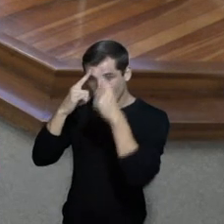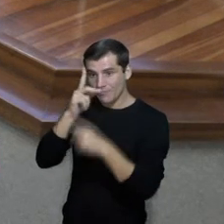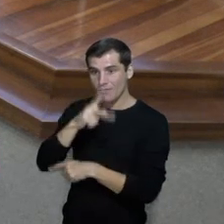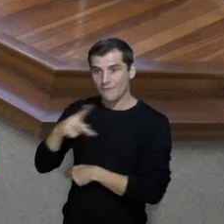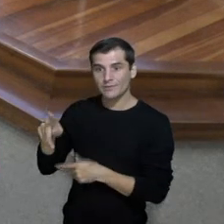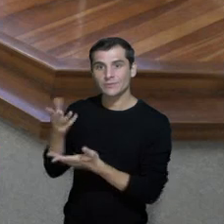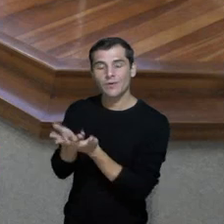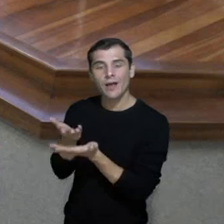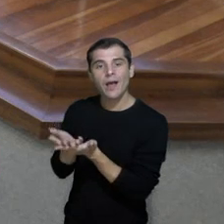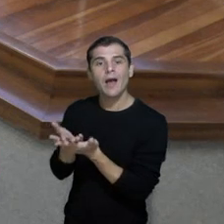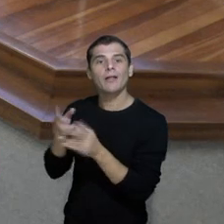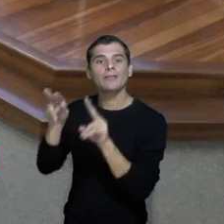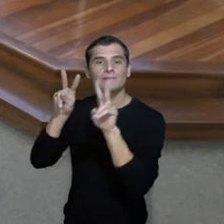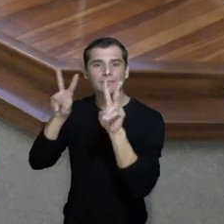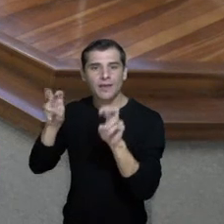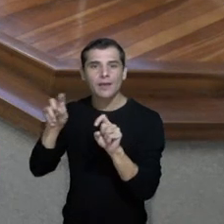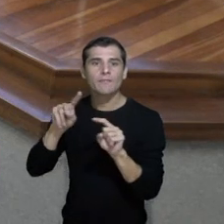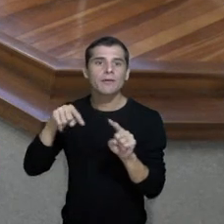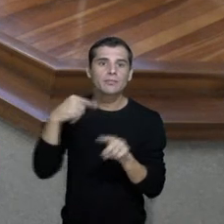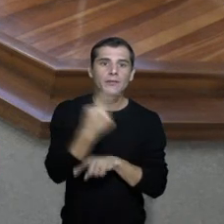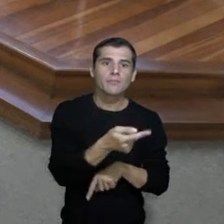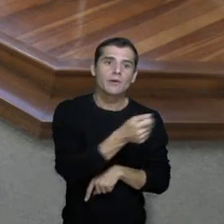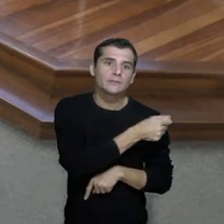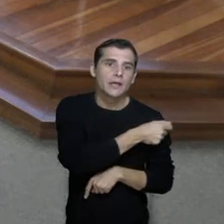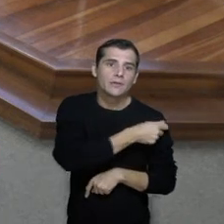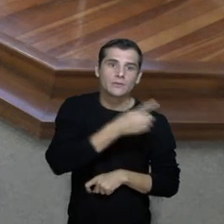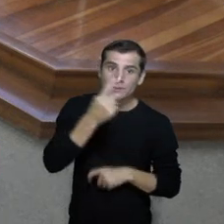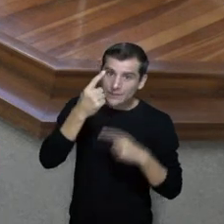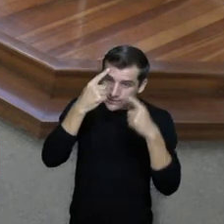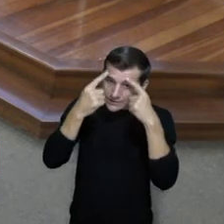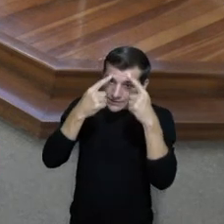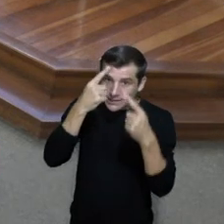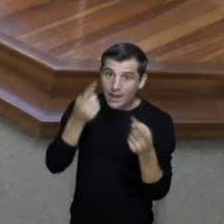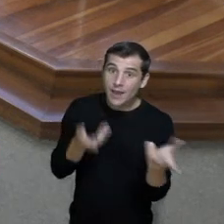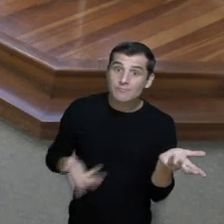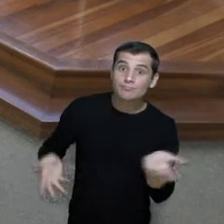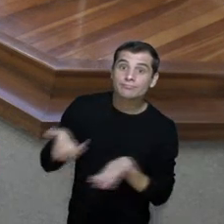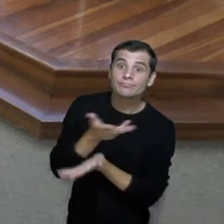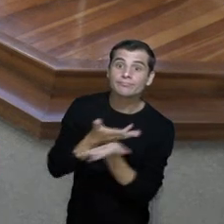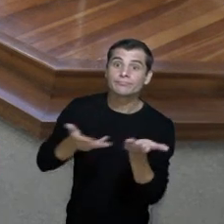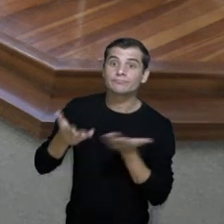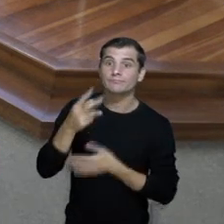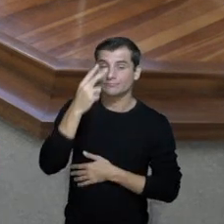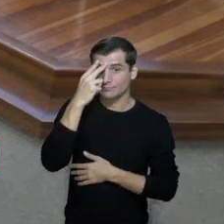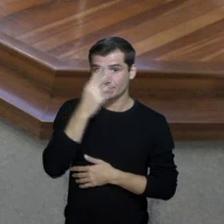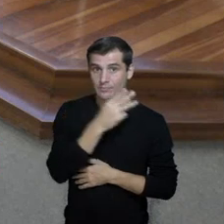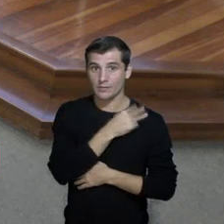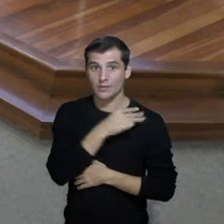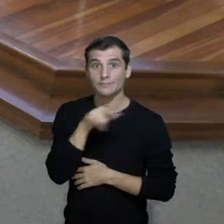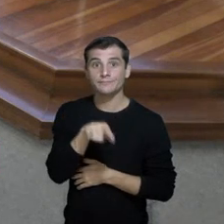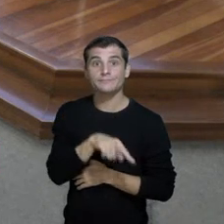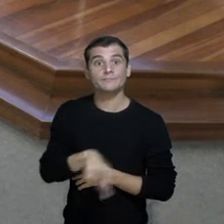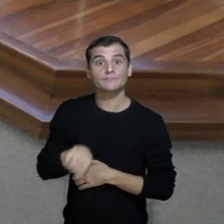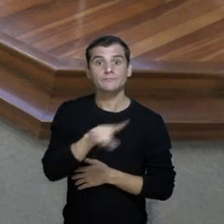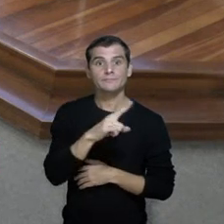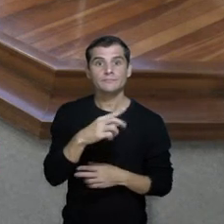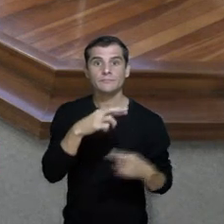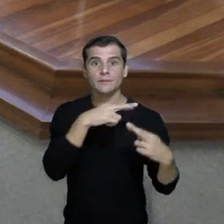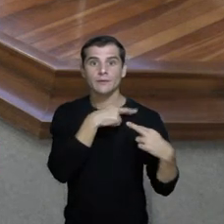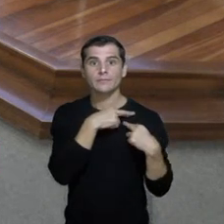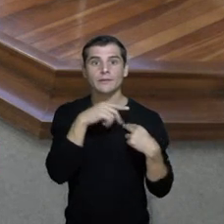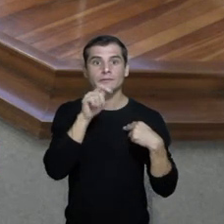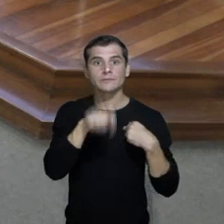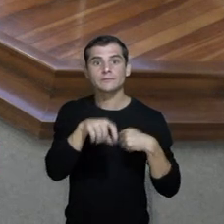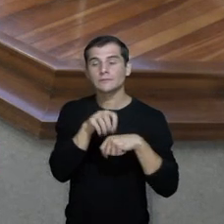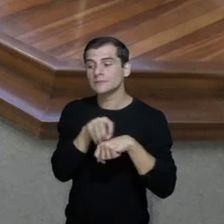repente ela vai explicar melhor não quero antecipar mas os alunos do ensino médio tiveram a responsabilidade de passar o recado para ensino